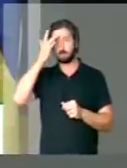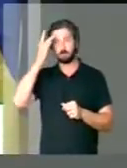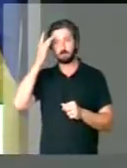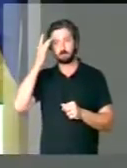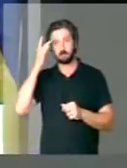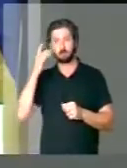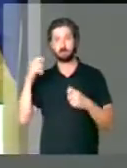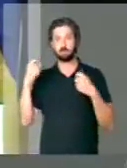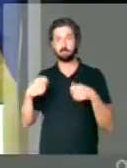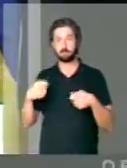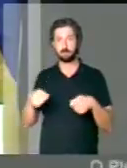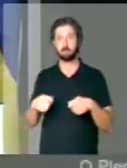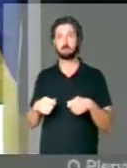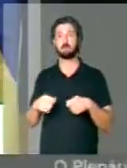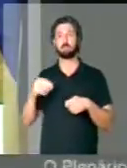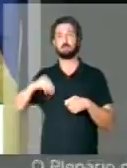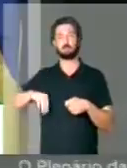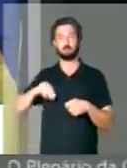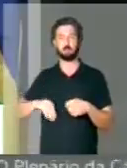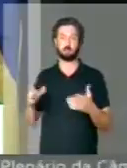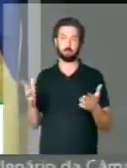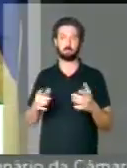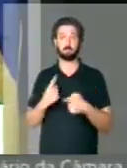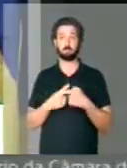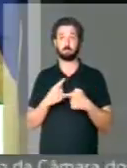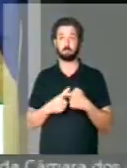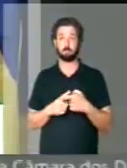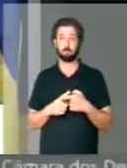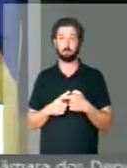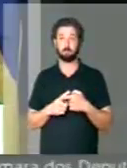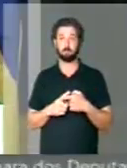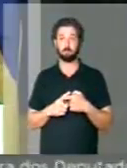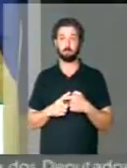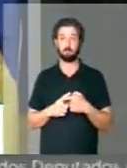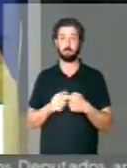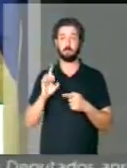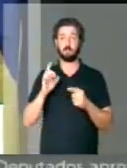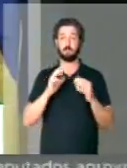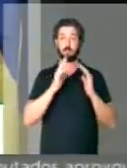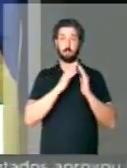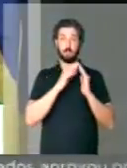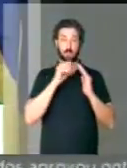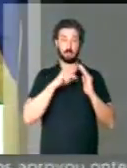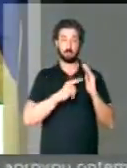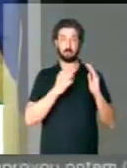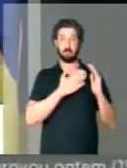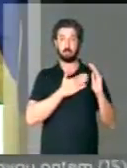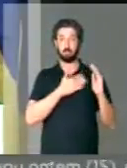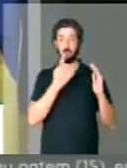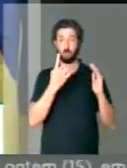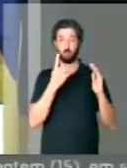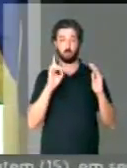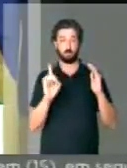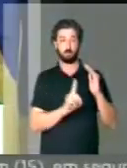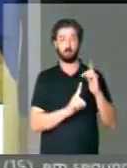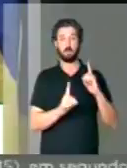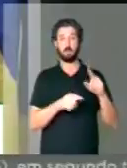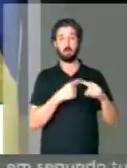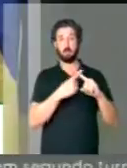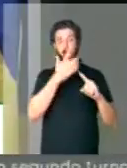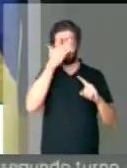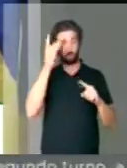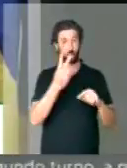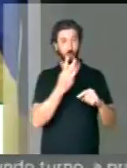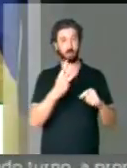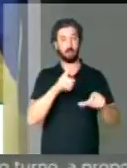pessoas precisando de uma renda, porque a cada lar, a cada desempregado, nós temos pelo menos 2 ou 3